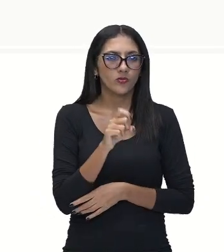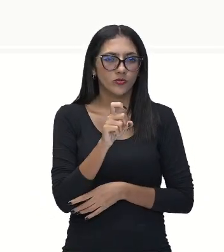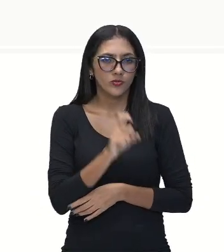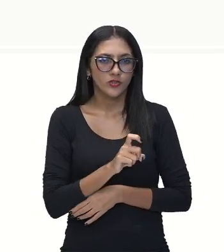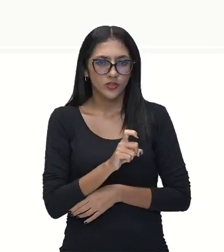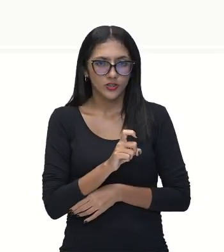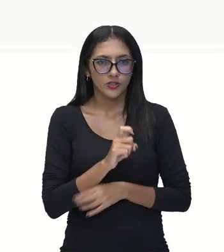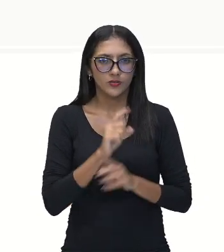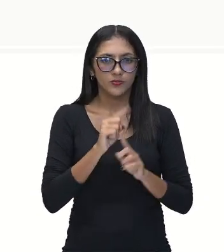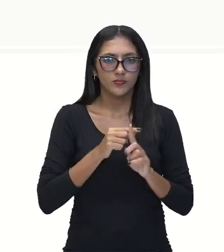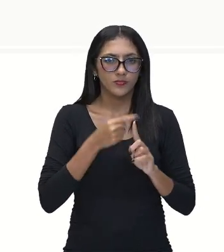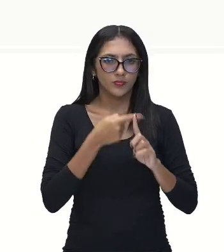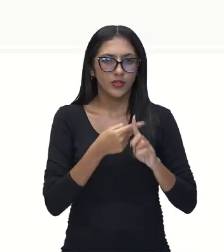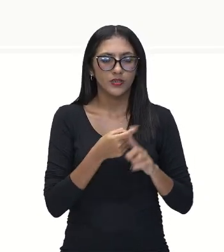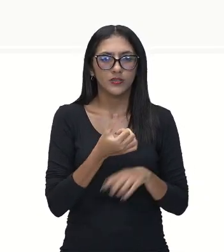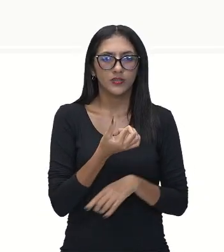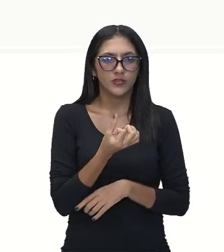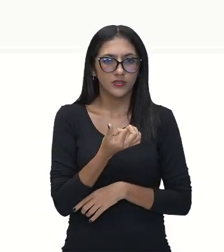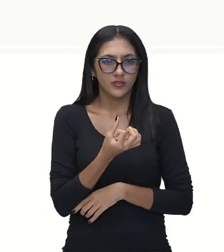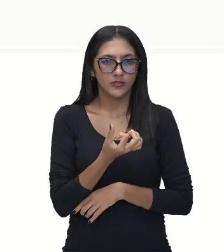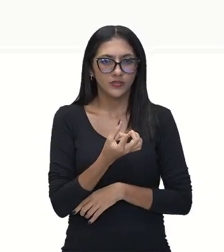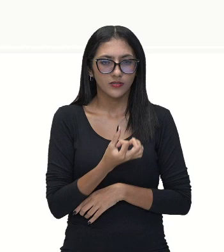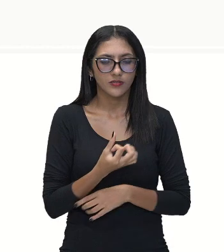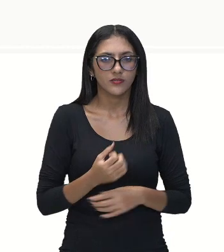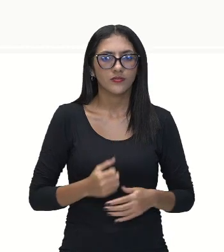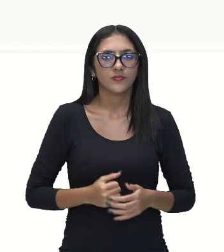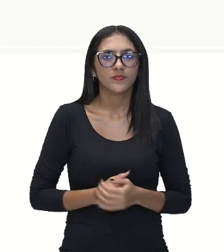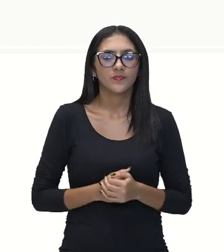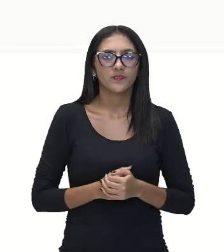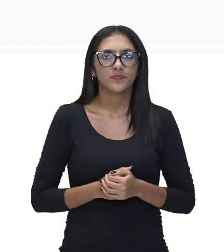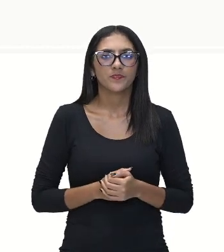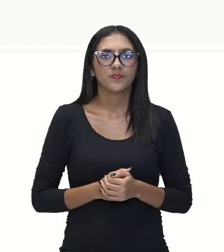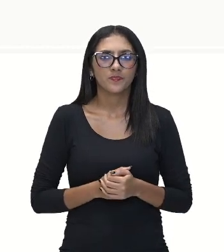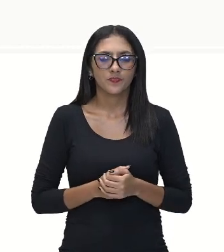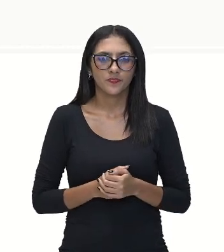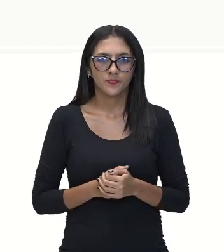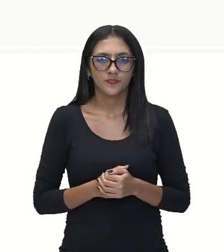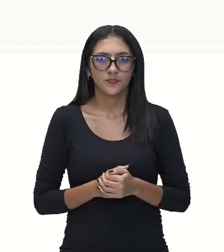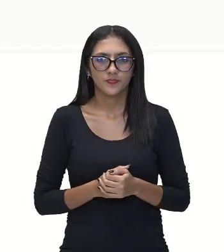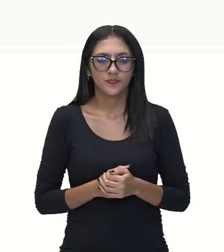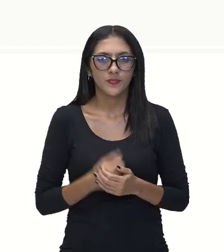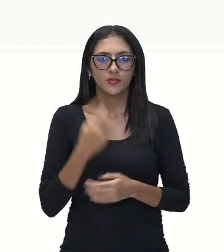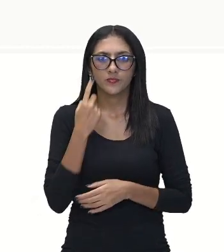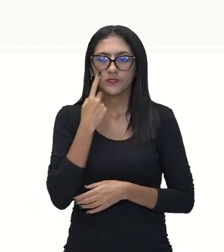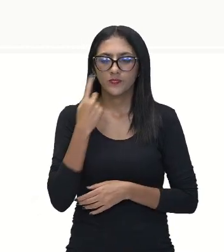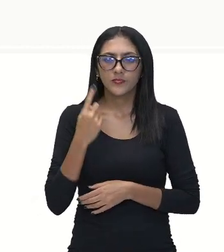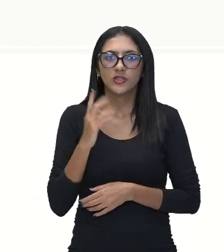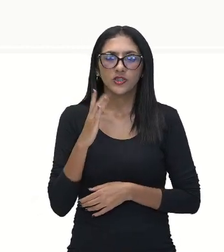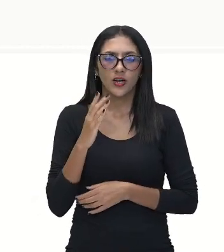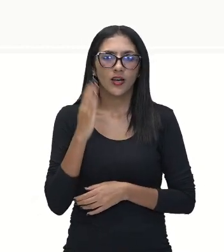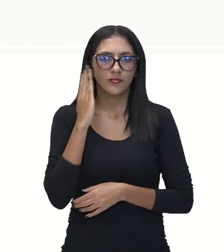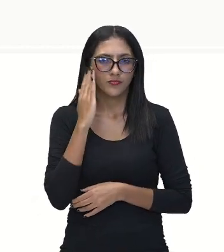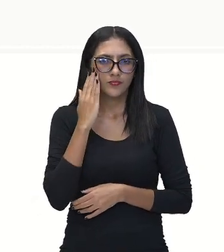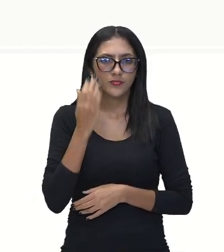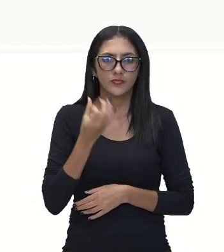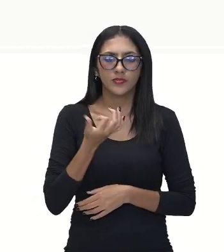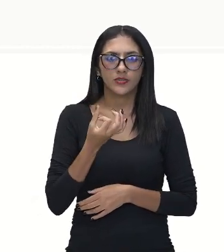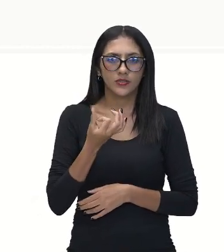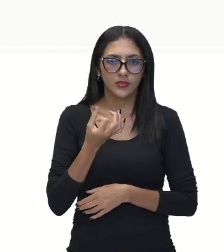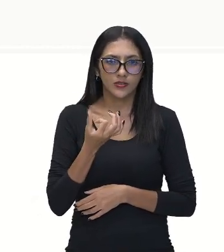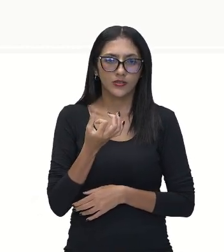4 qu é 16 - 4 vamos vem aqui ó 4 qu também é